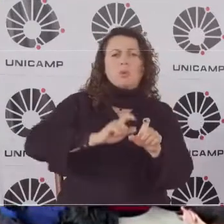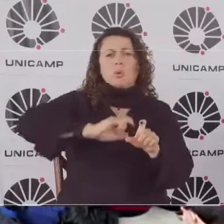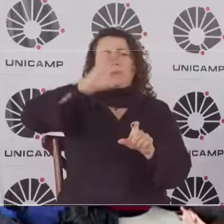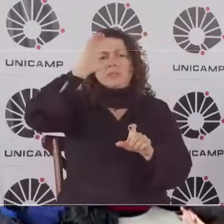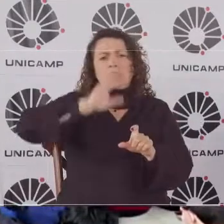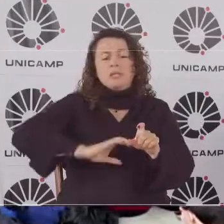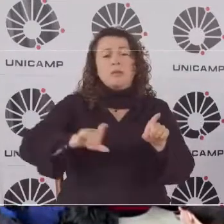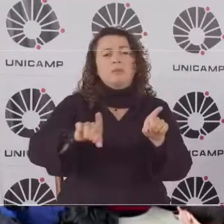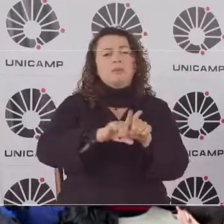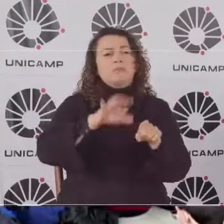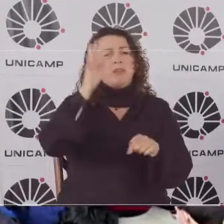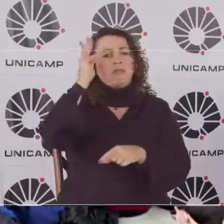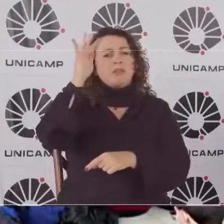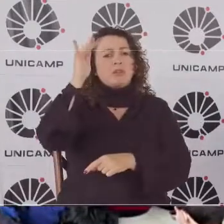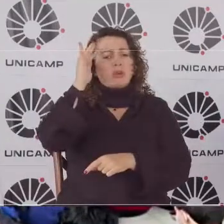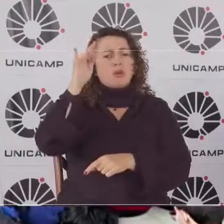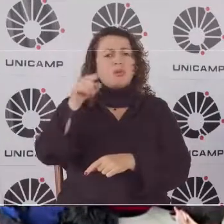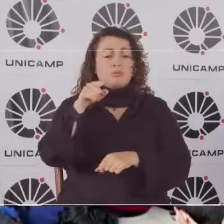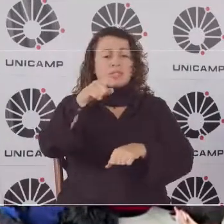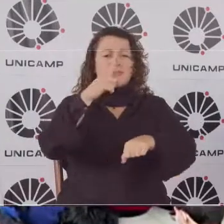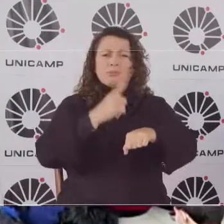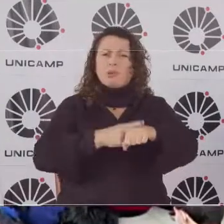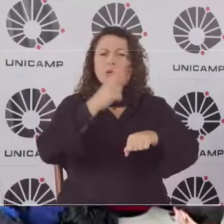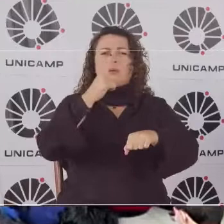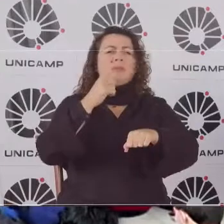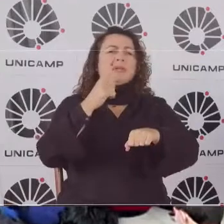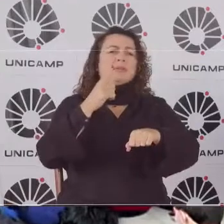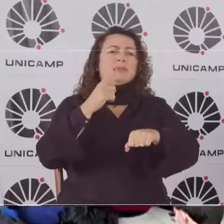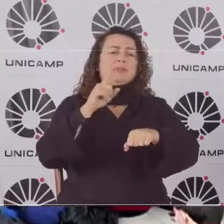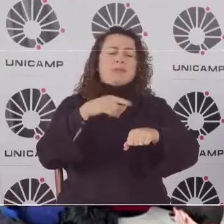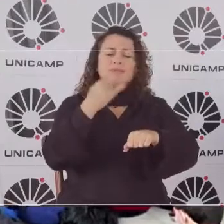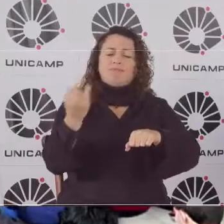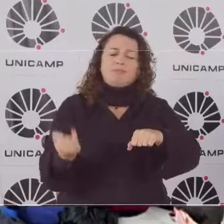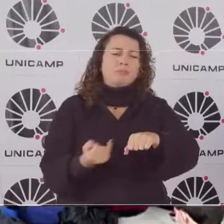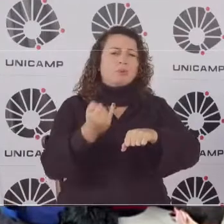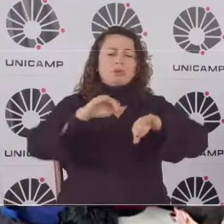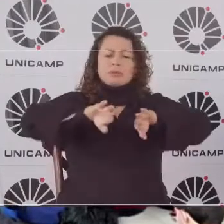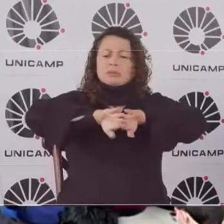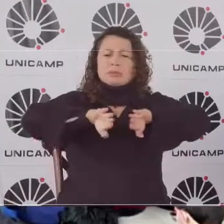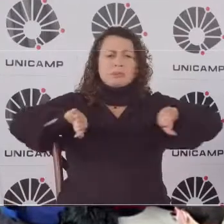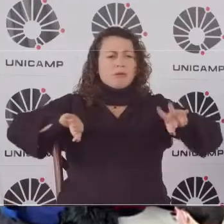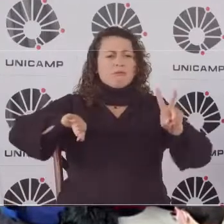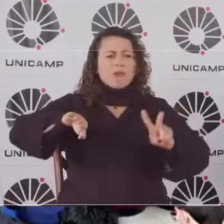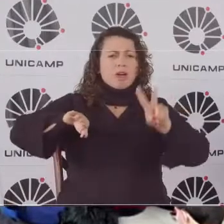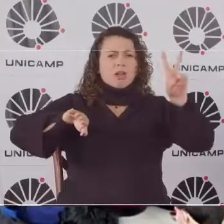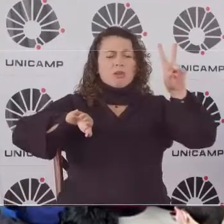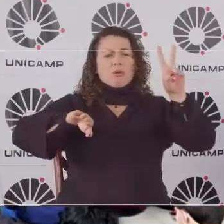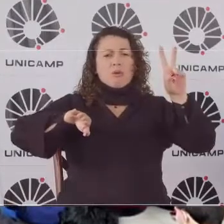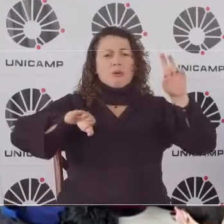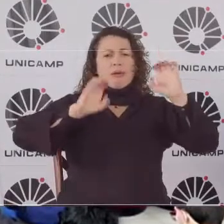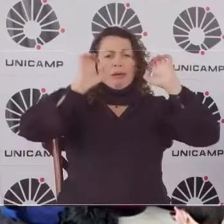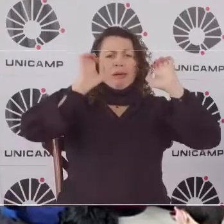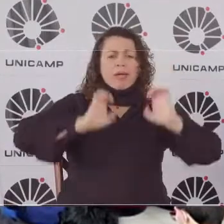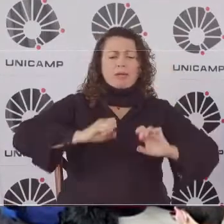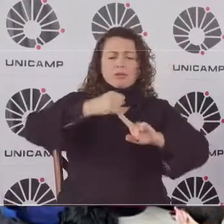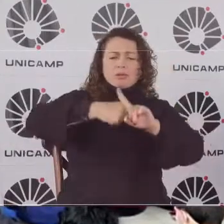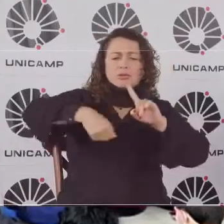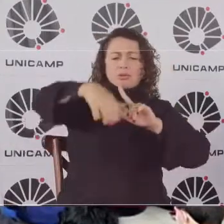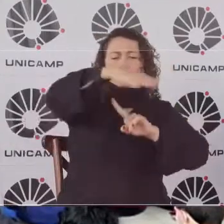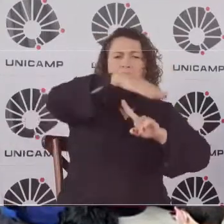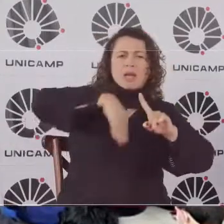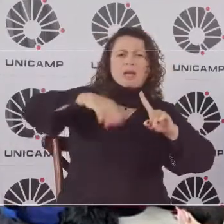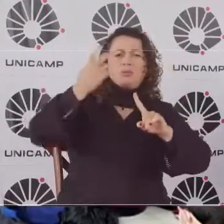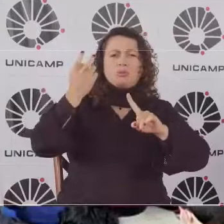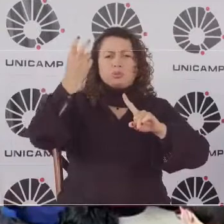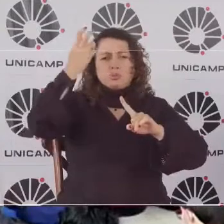e do filósofo nesse instante divisor de águas dos valores éticos sociais culturais